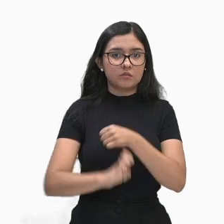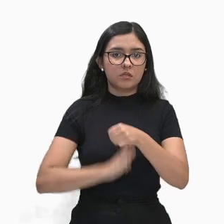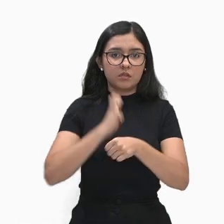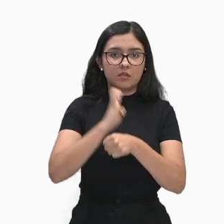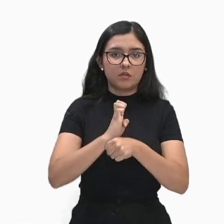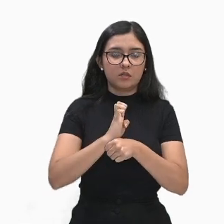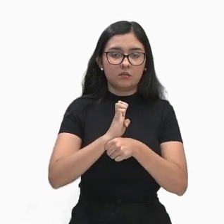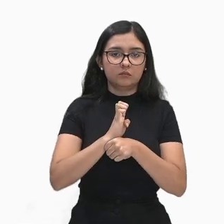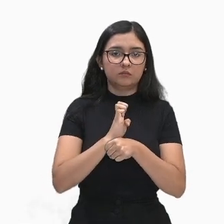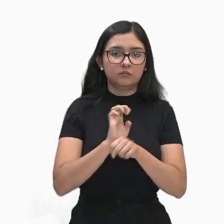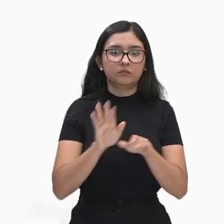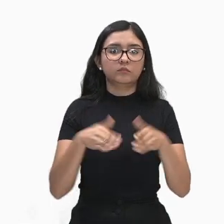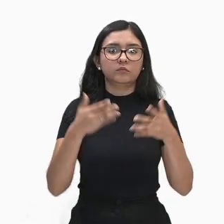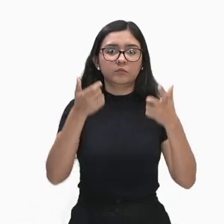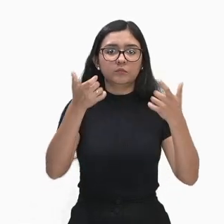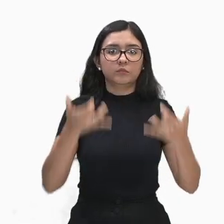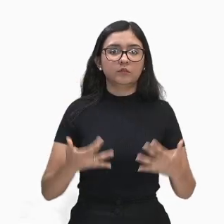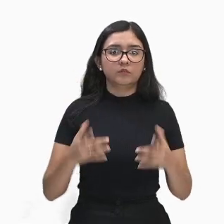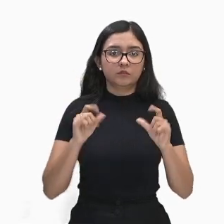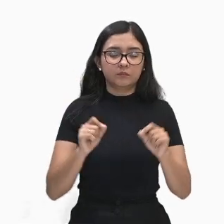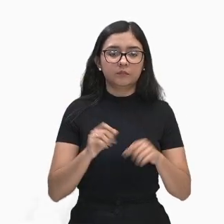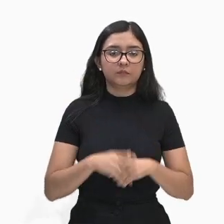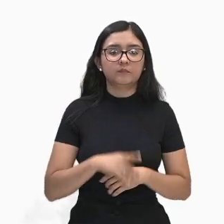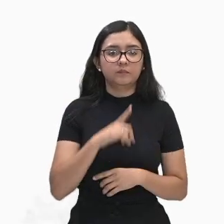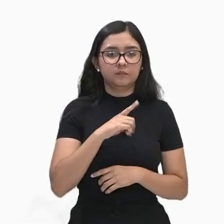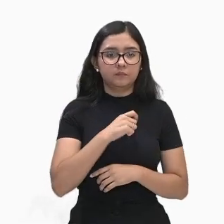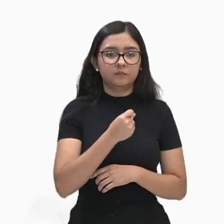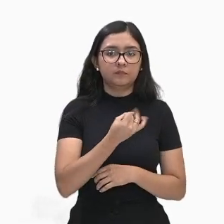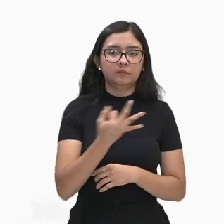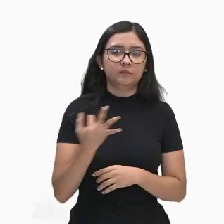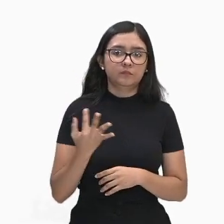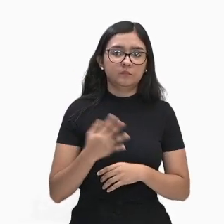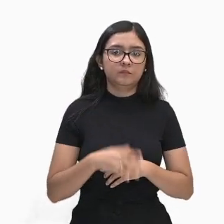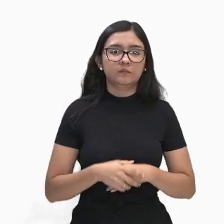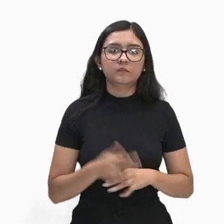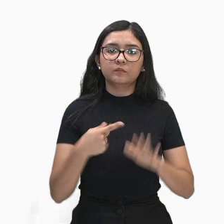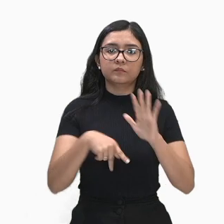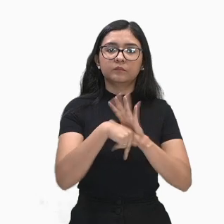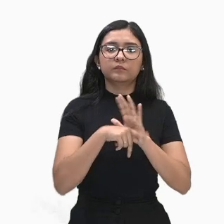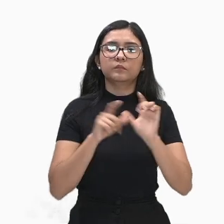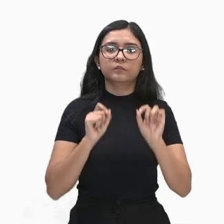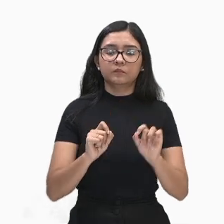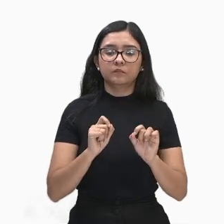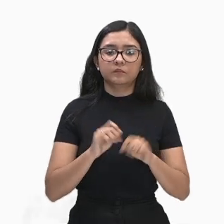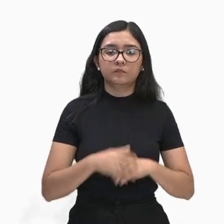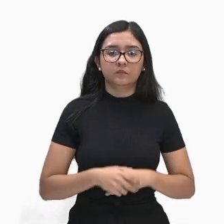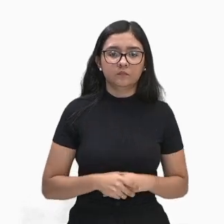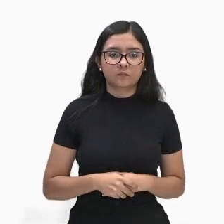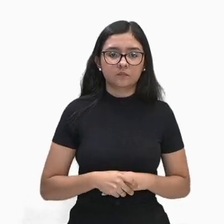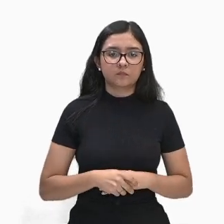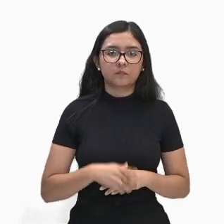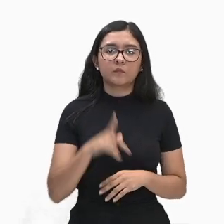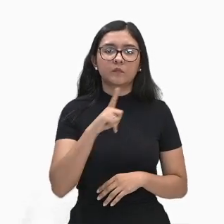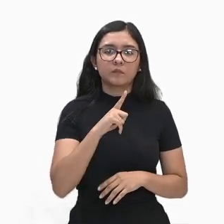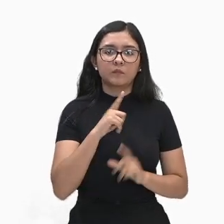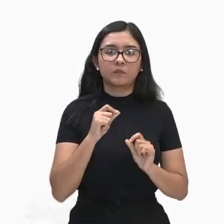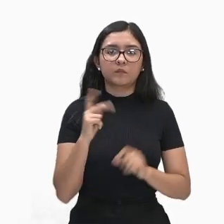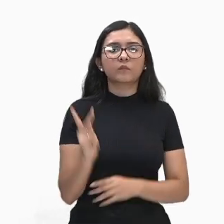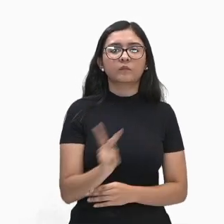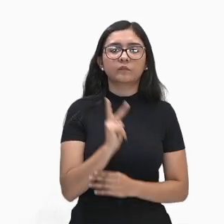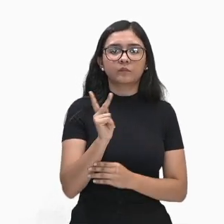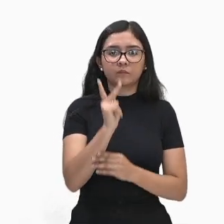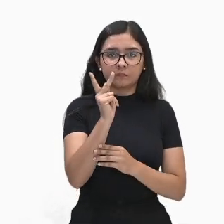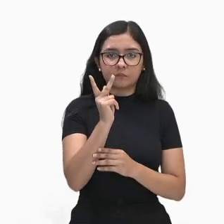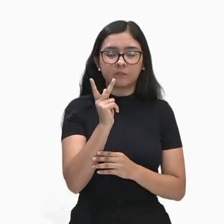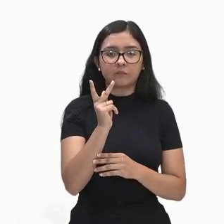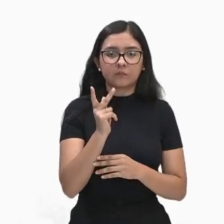gente diz aí que a carga ela é quantizada. A carga ela não assume todos os valores, ela só assume valores